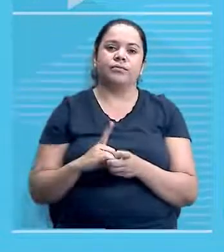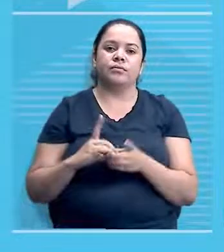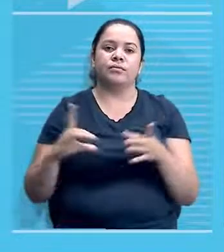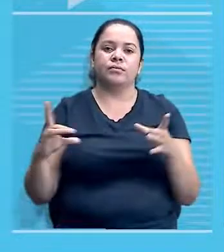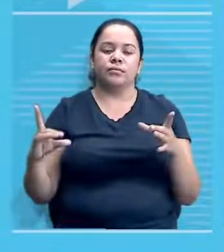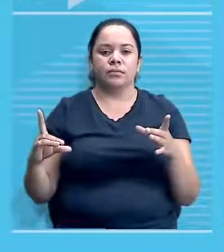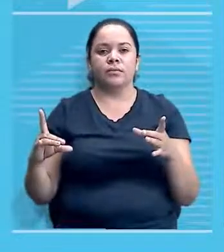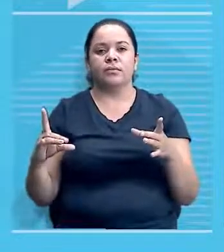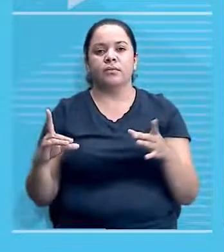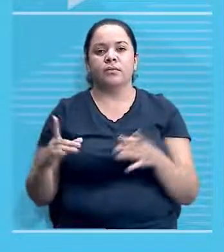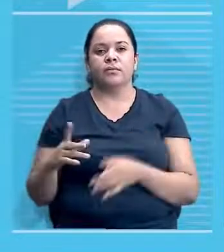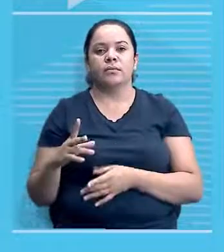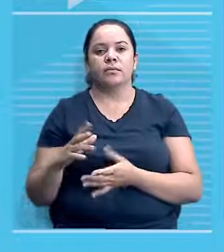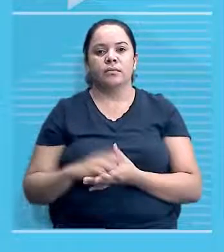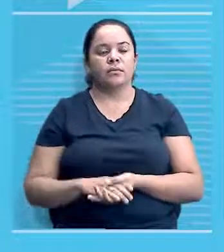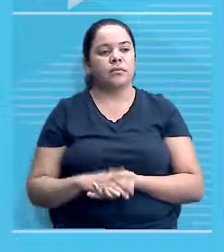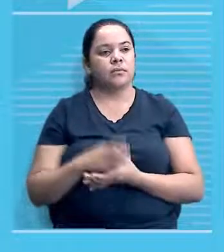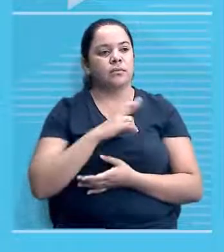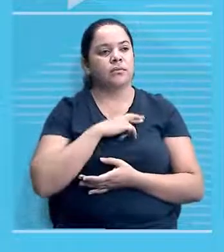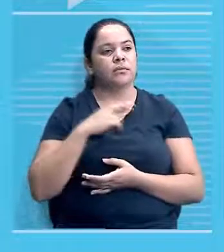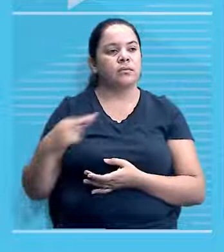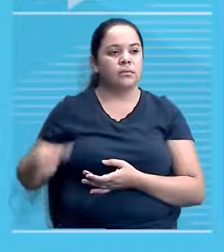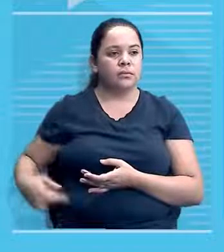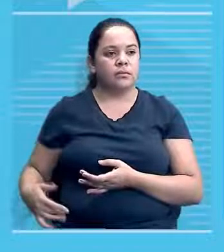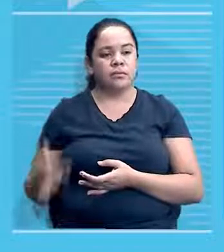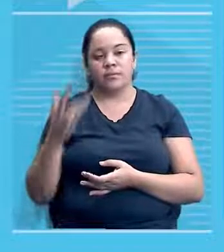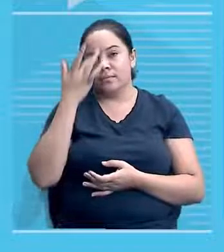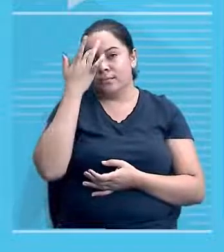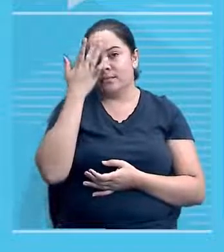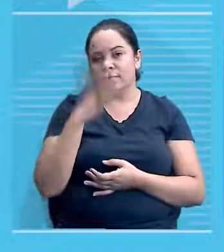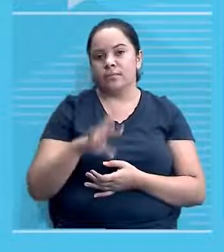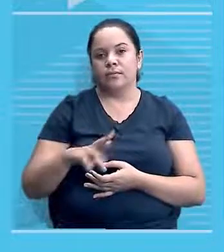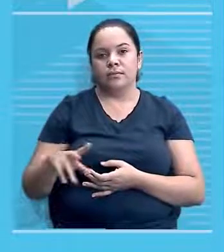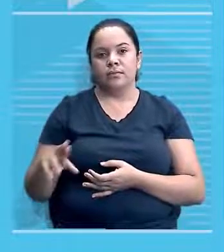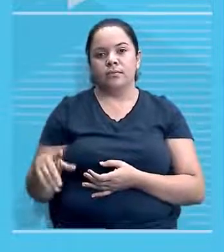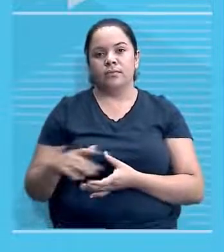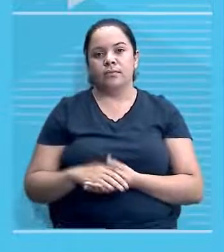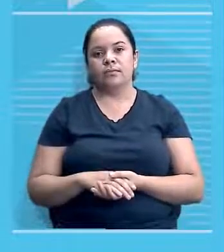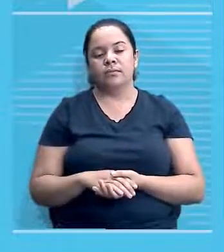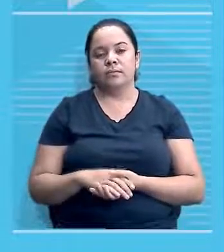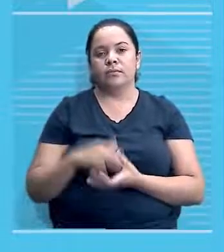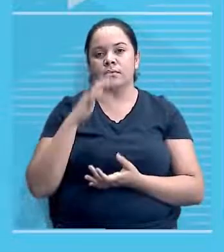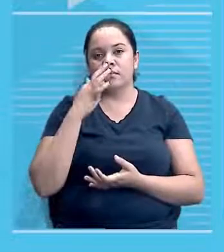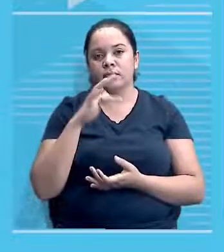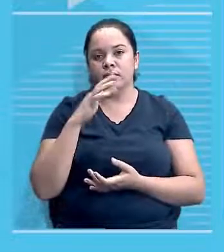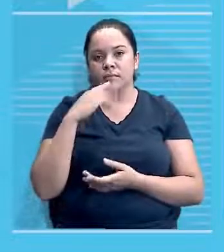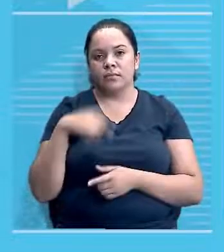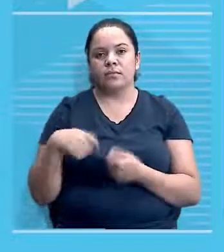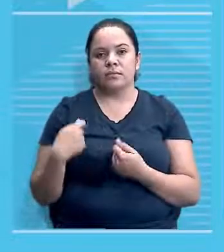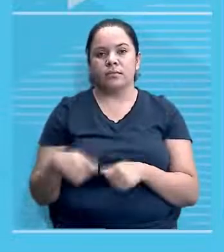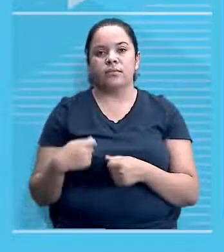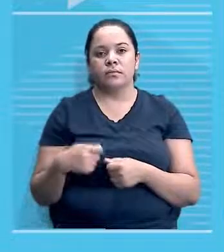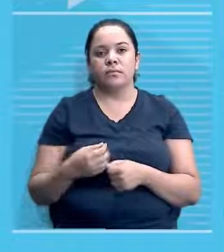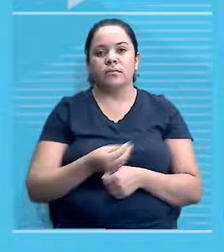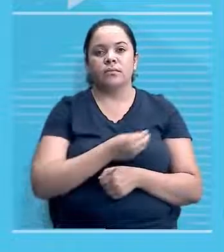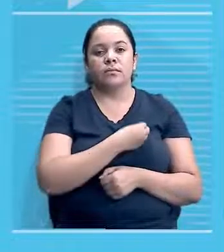a França teve que viver quatro revoluções para poder